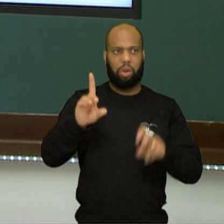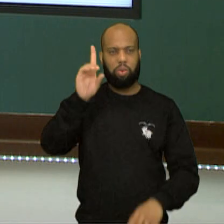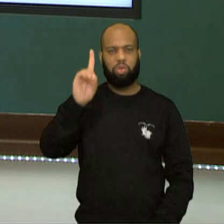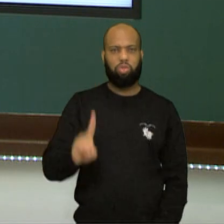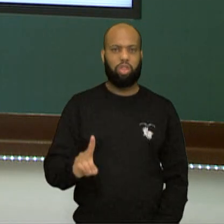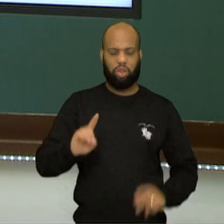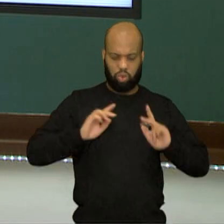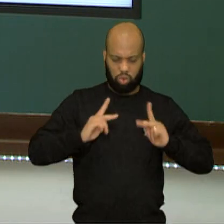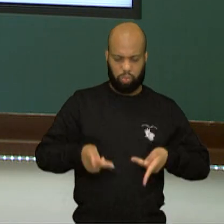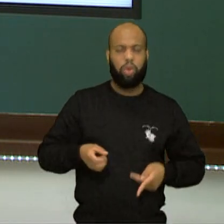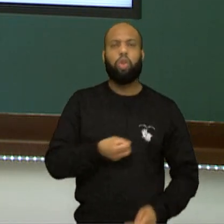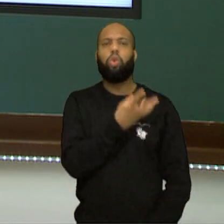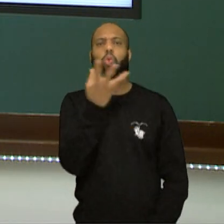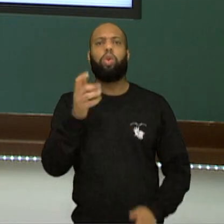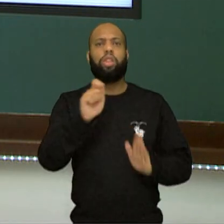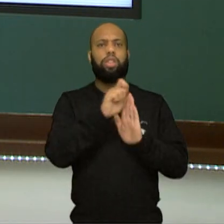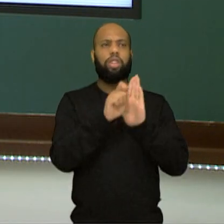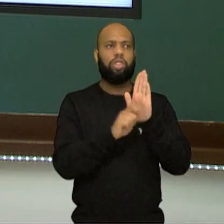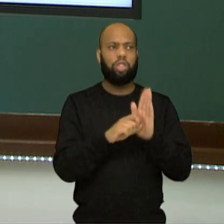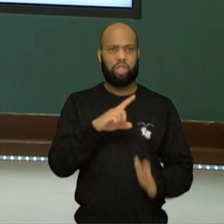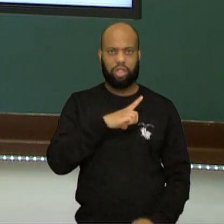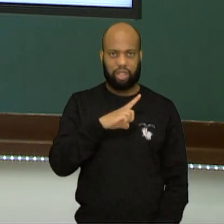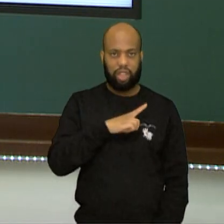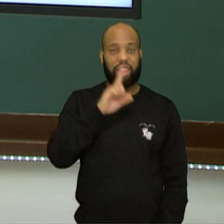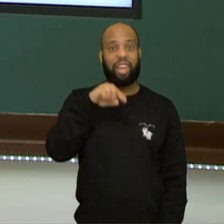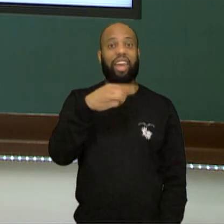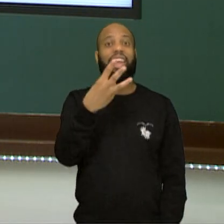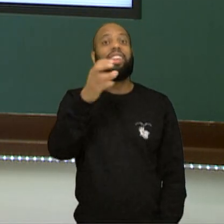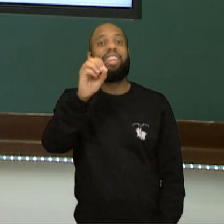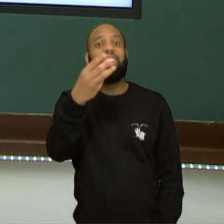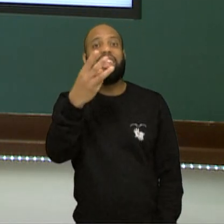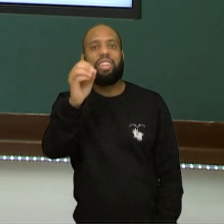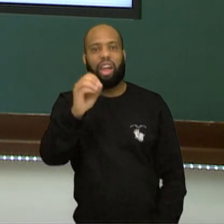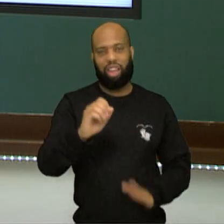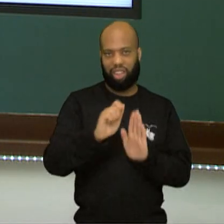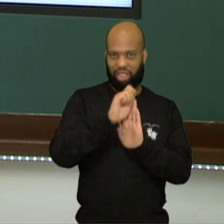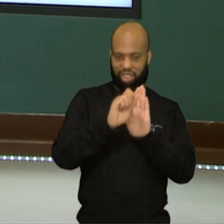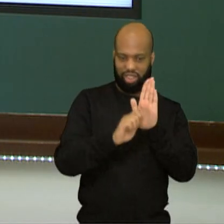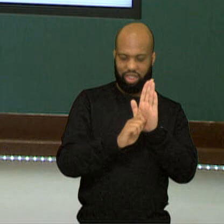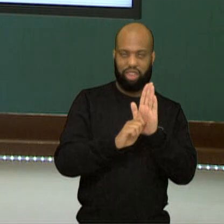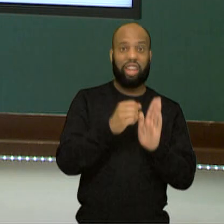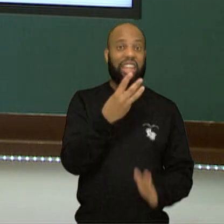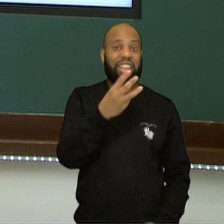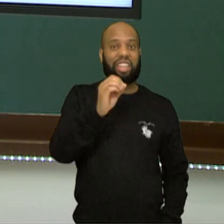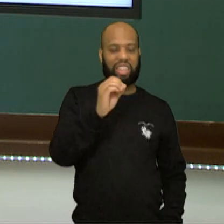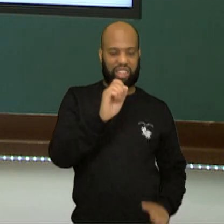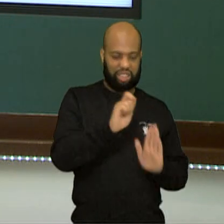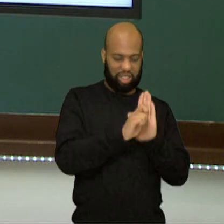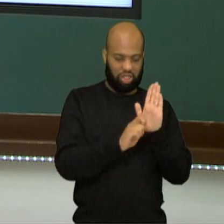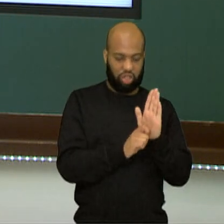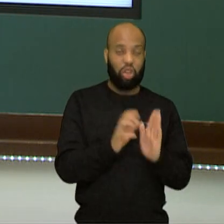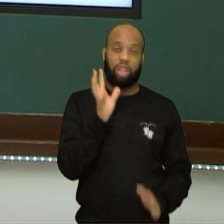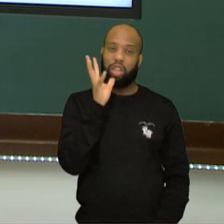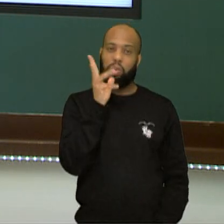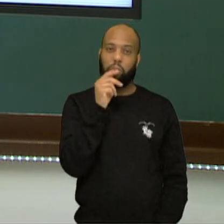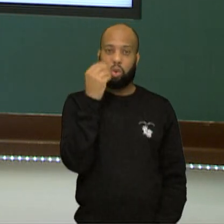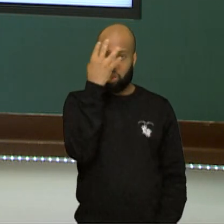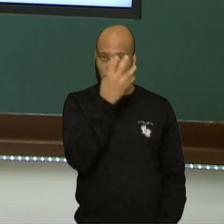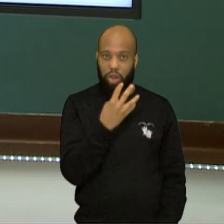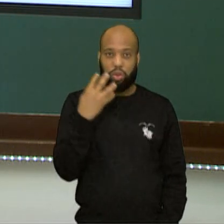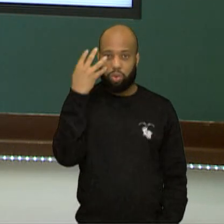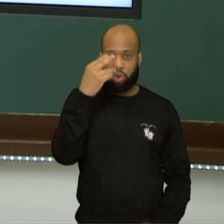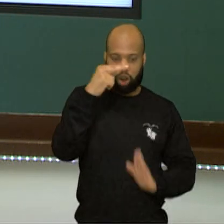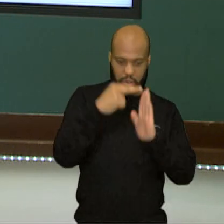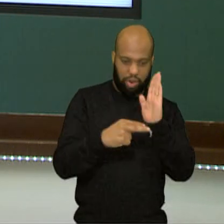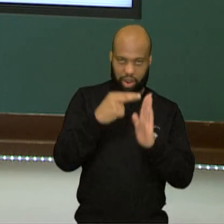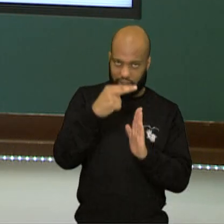são? Lembram? Te ajudo, são 30. Lembram quanto tempo demorou a leitura? 4 horas. Está no